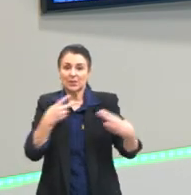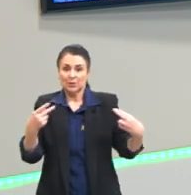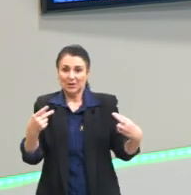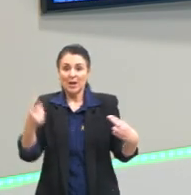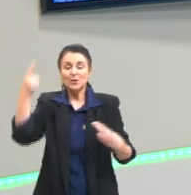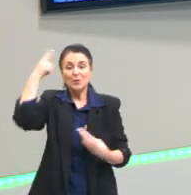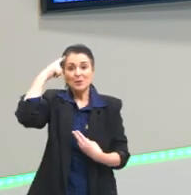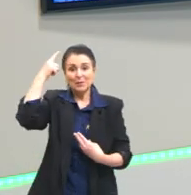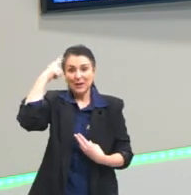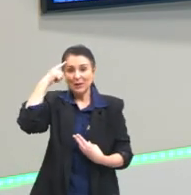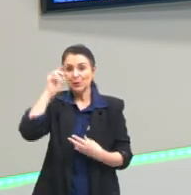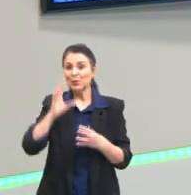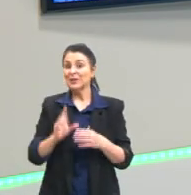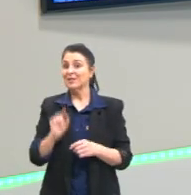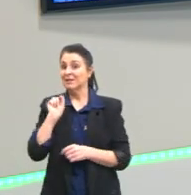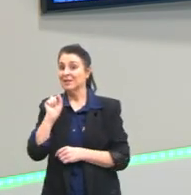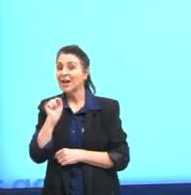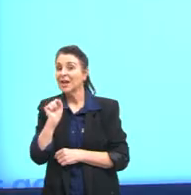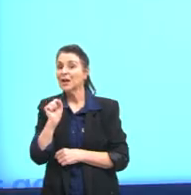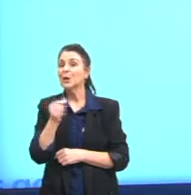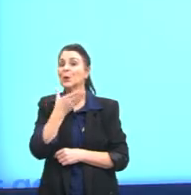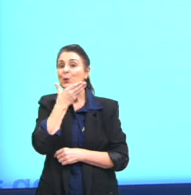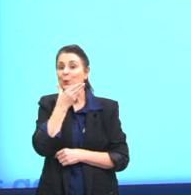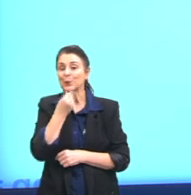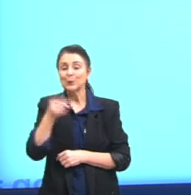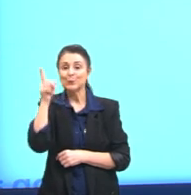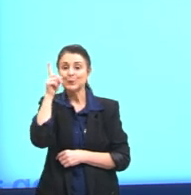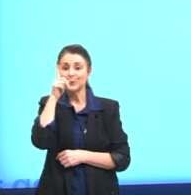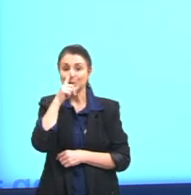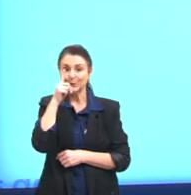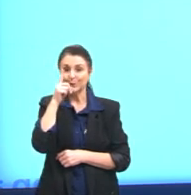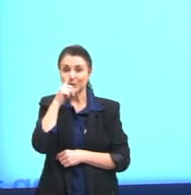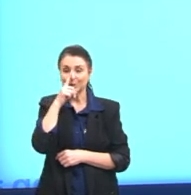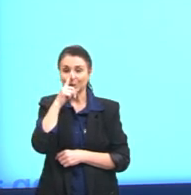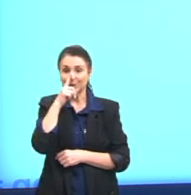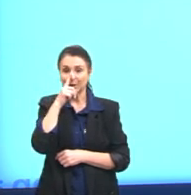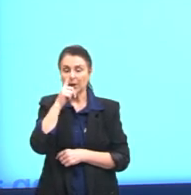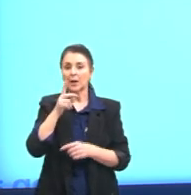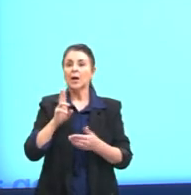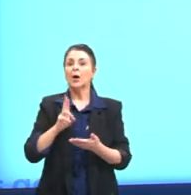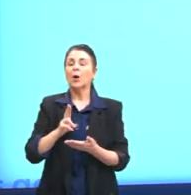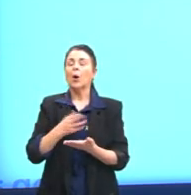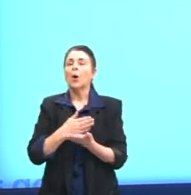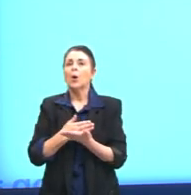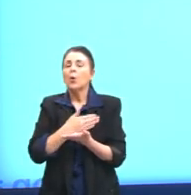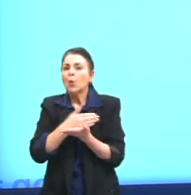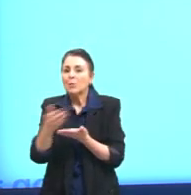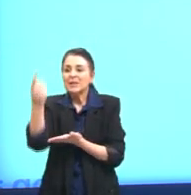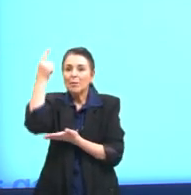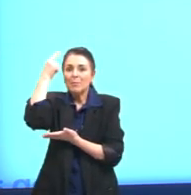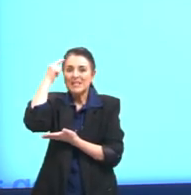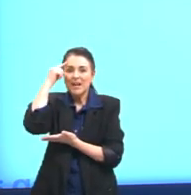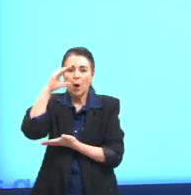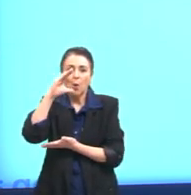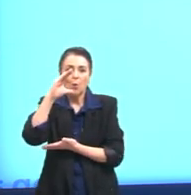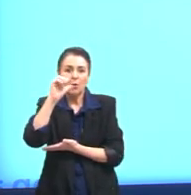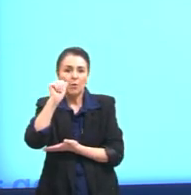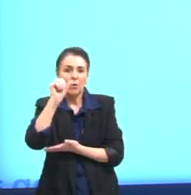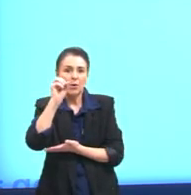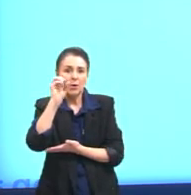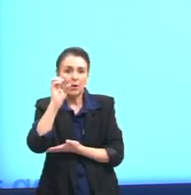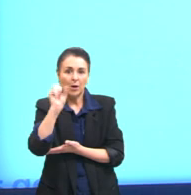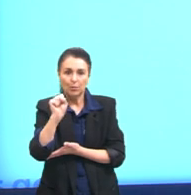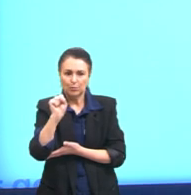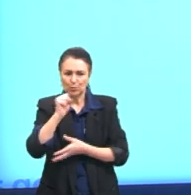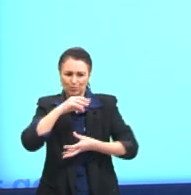pensamento nosso amigo para menos né então o esforço de toda a sabedoria é tornar pensava no caos introduzir